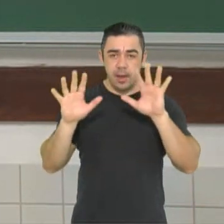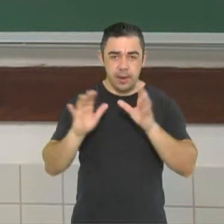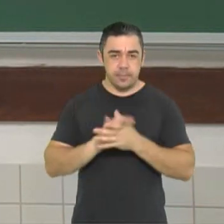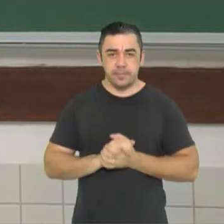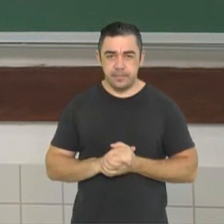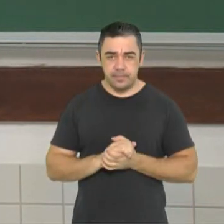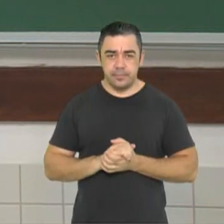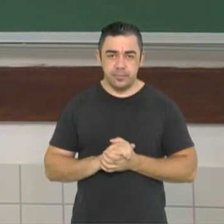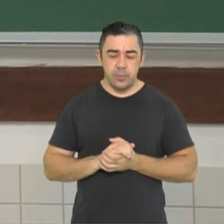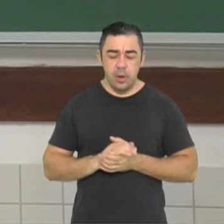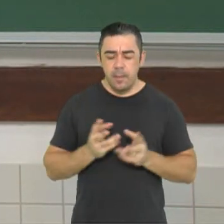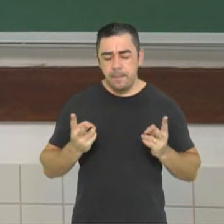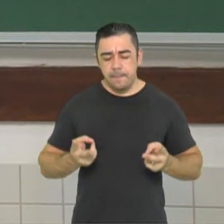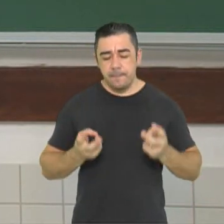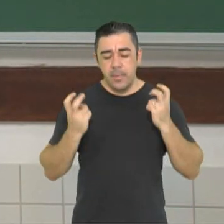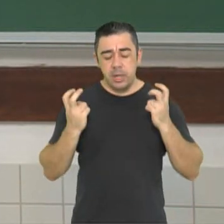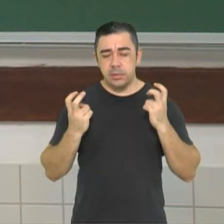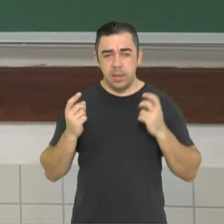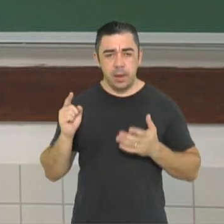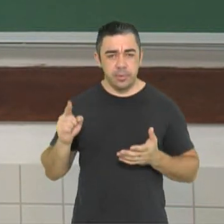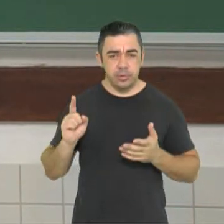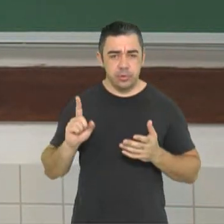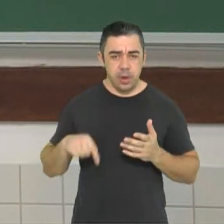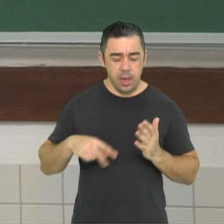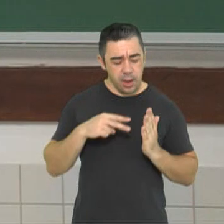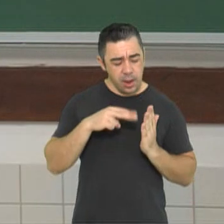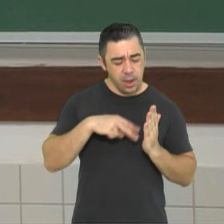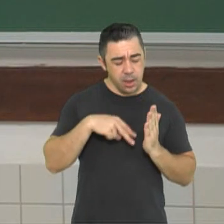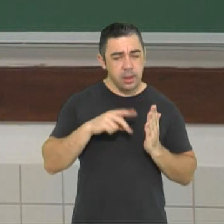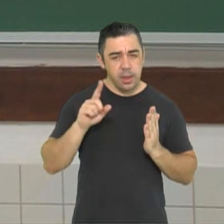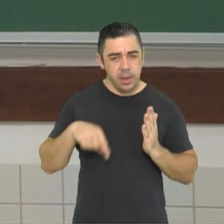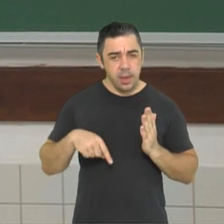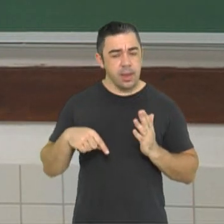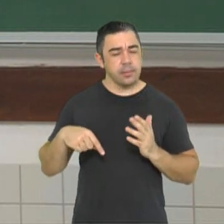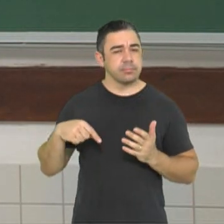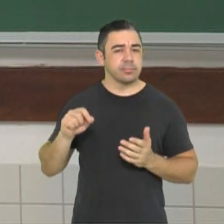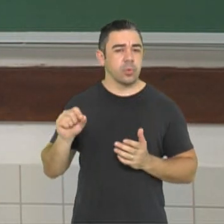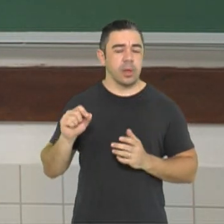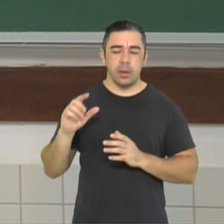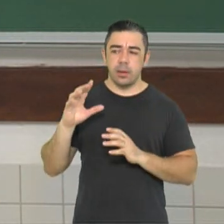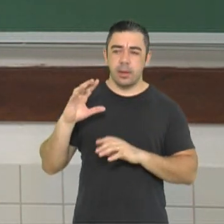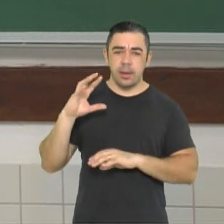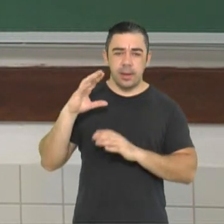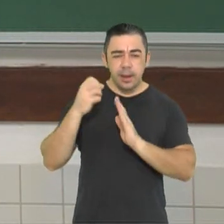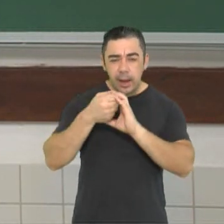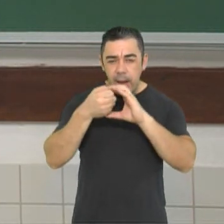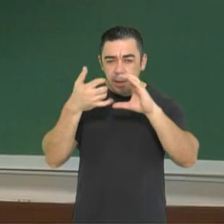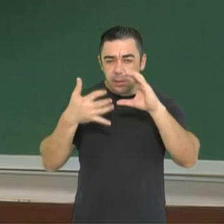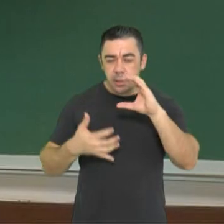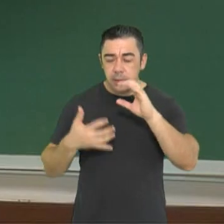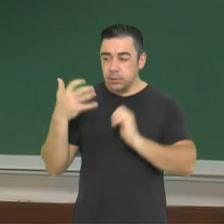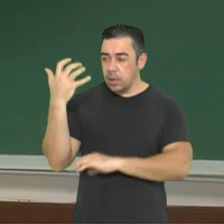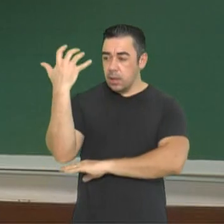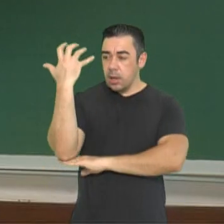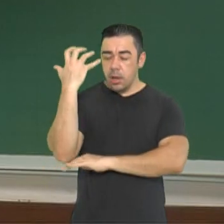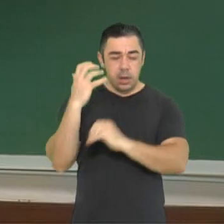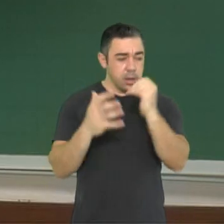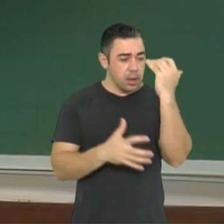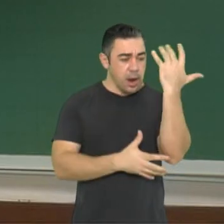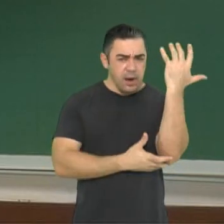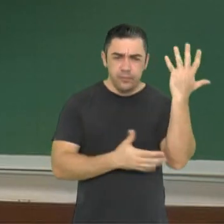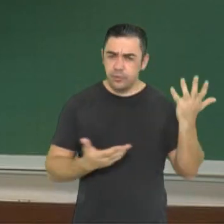Só pelo trecho fica claro que se trata de uma personificação. Mas quando eu leio mais um pouquinho,